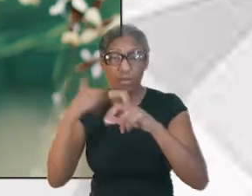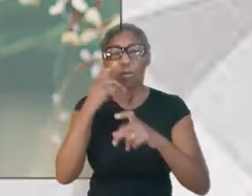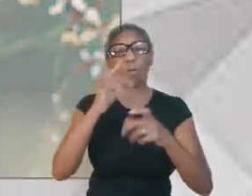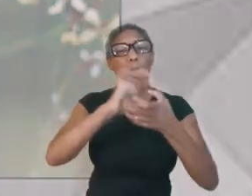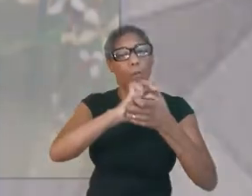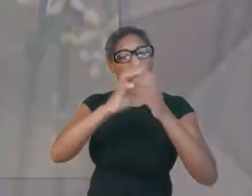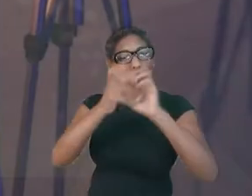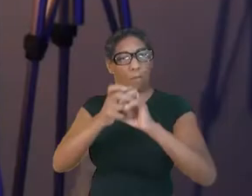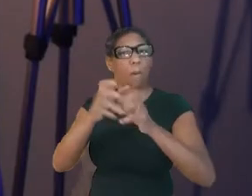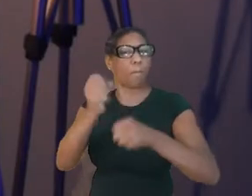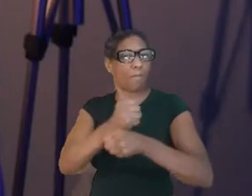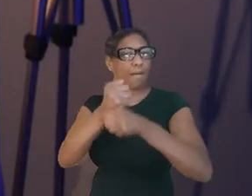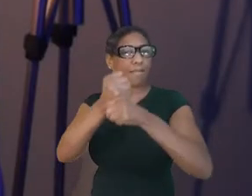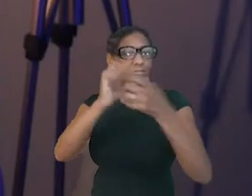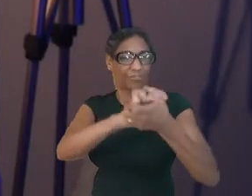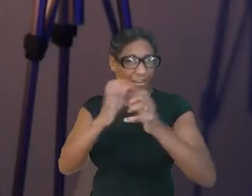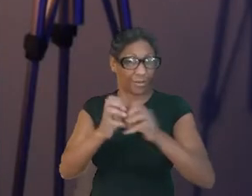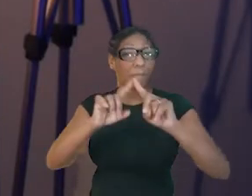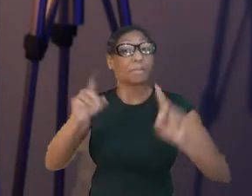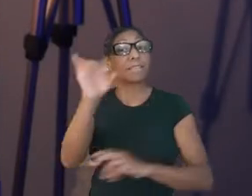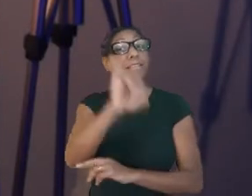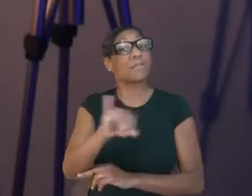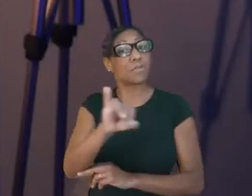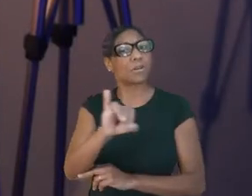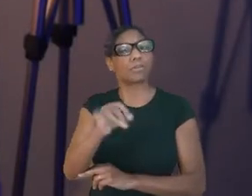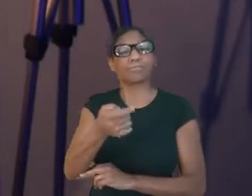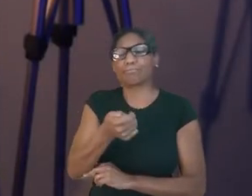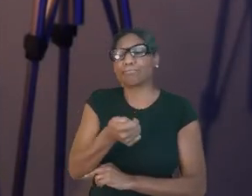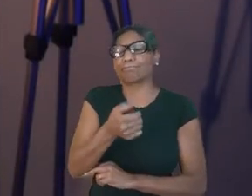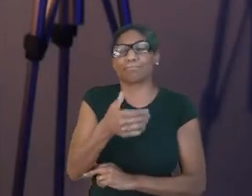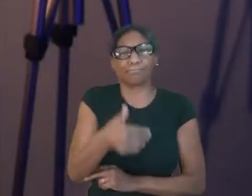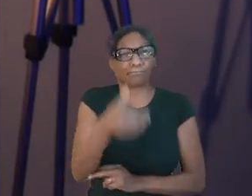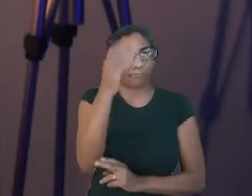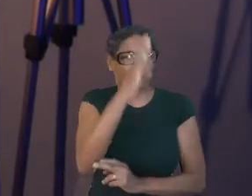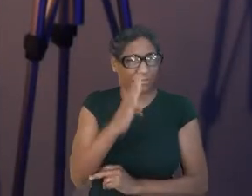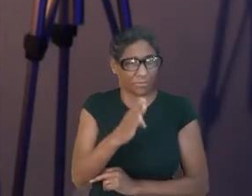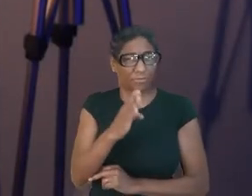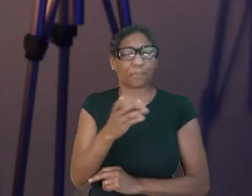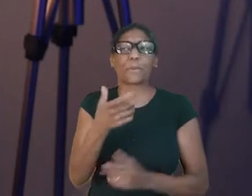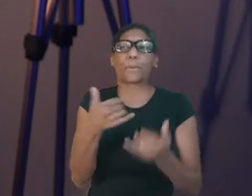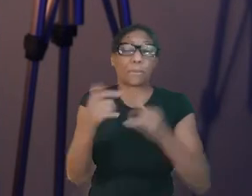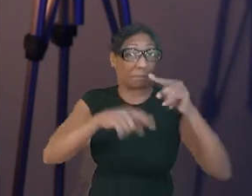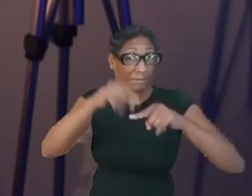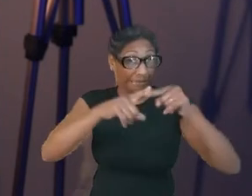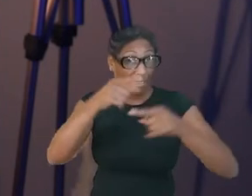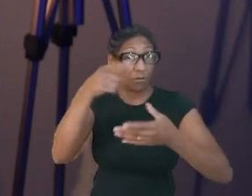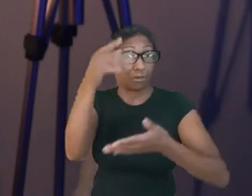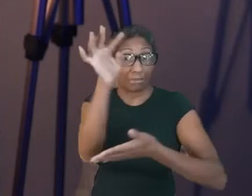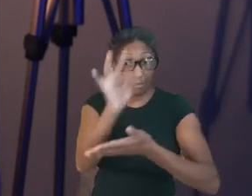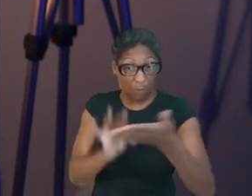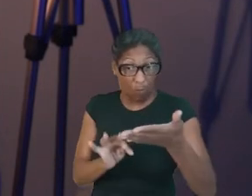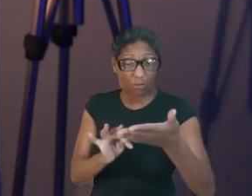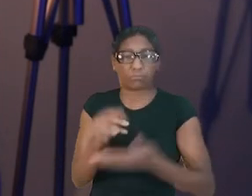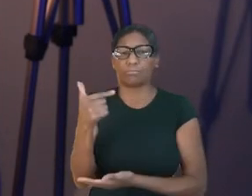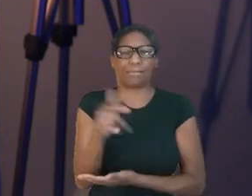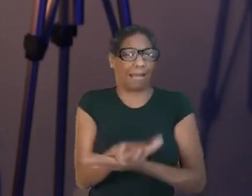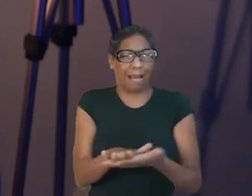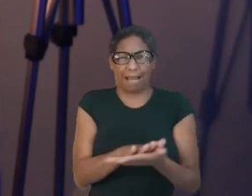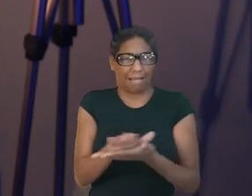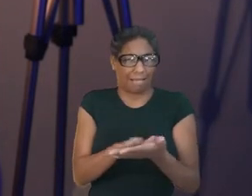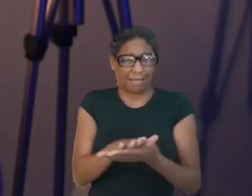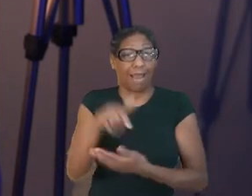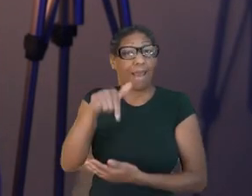arte, mas vale destacar que eles são recentes e o referencial teórico ainda é muito escasso. Para vocês terem uma